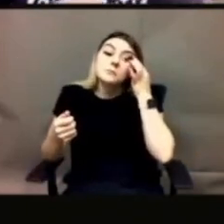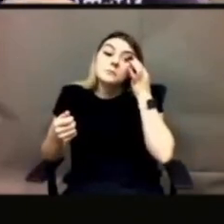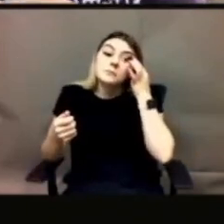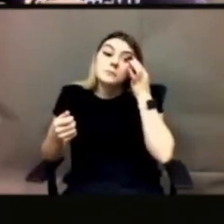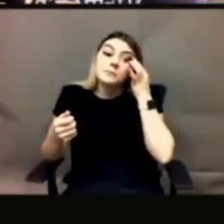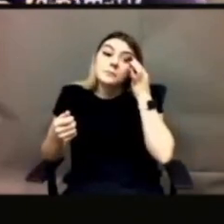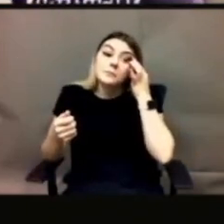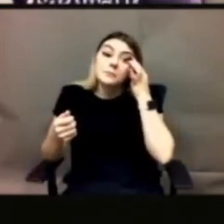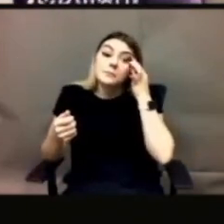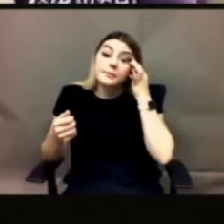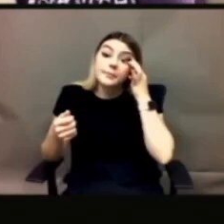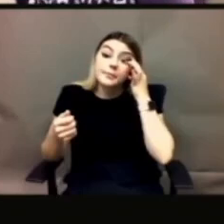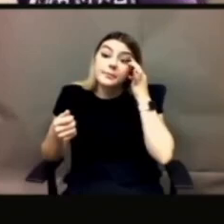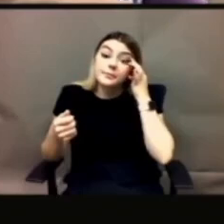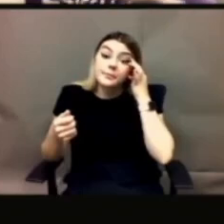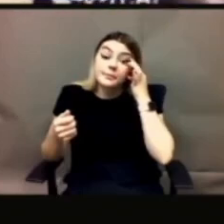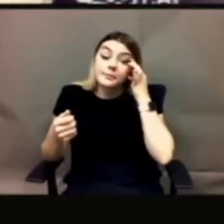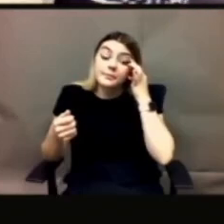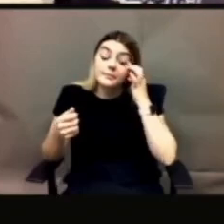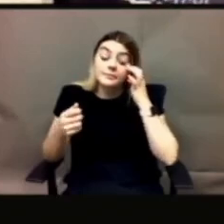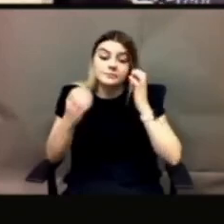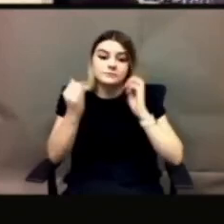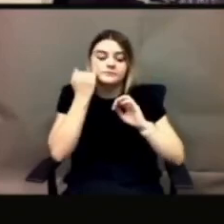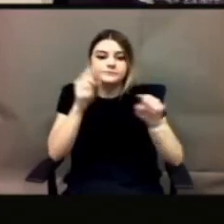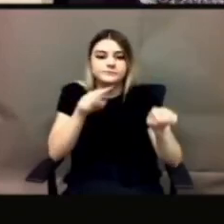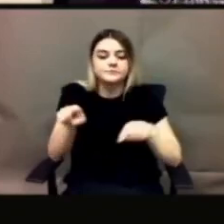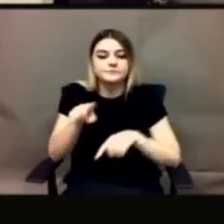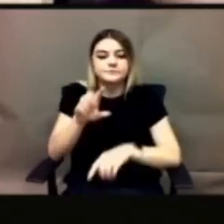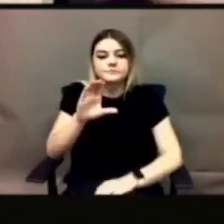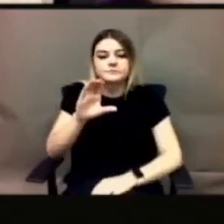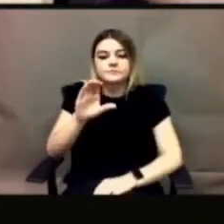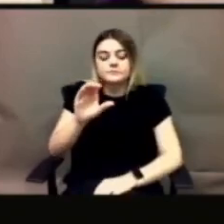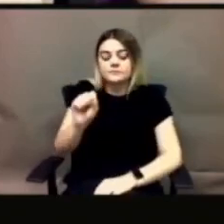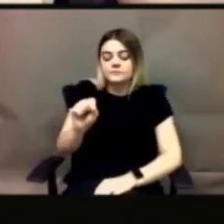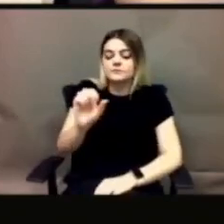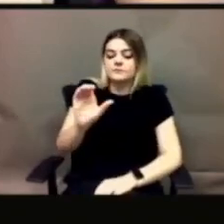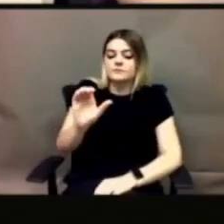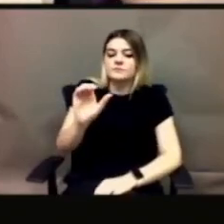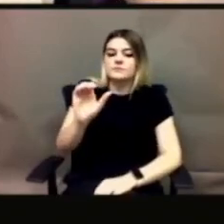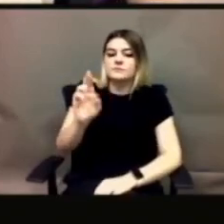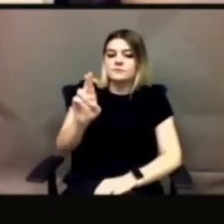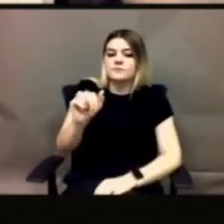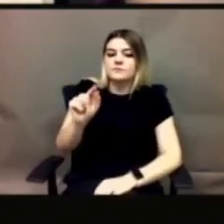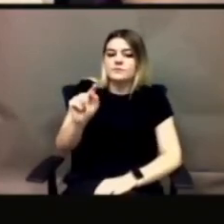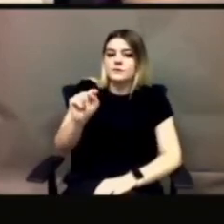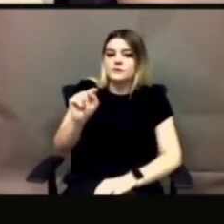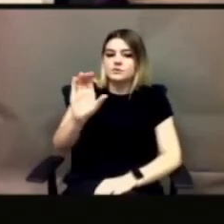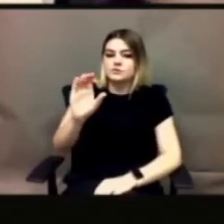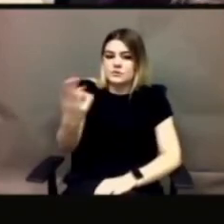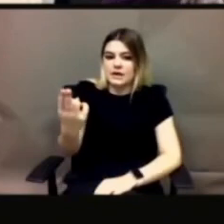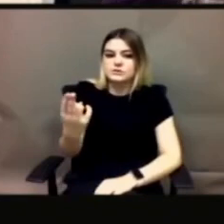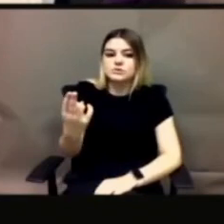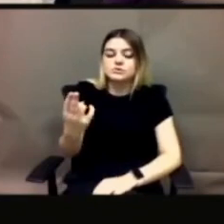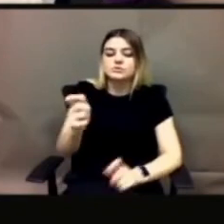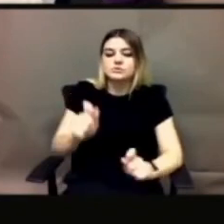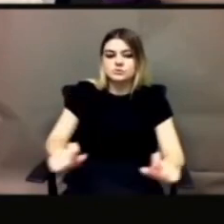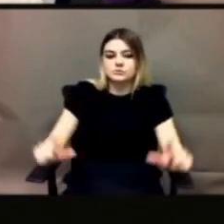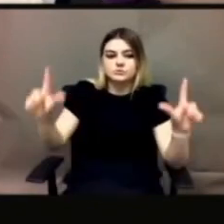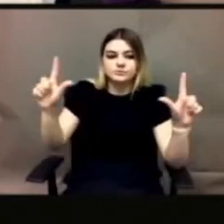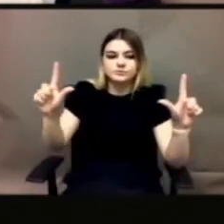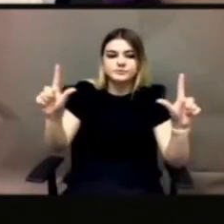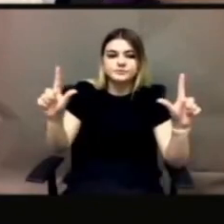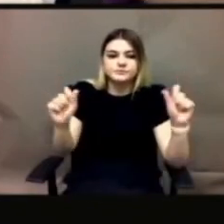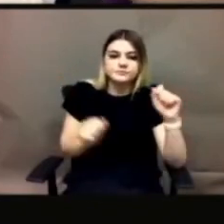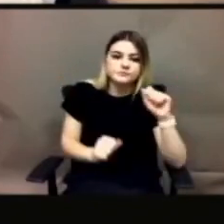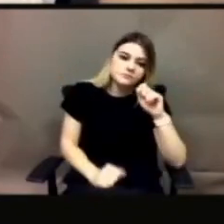ou direita, computador entende que é isso que eu estou fazendo. Então, se a gente for para o Scratch, saindo aqui do slideshow